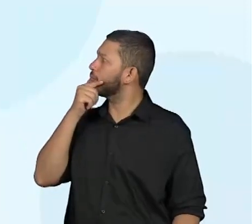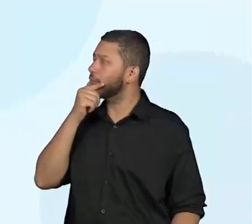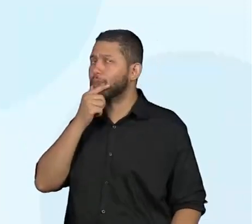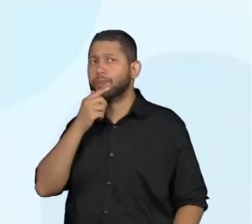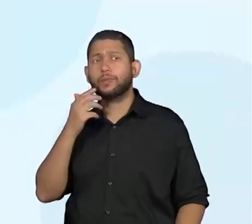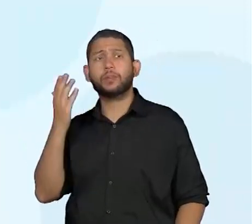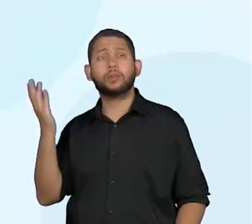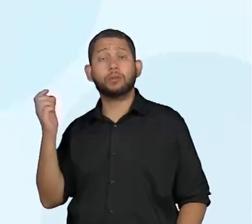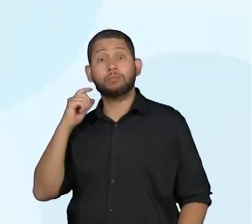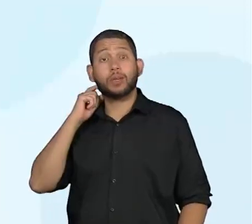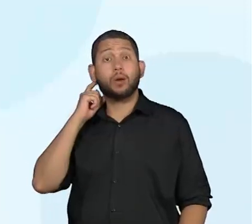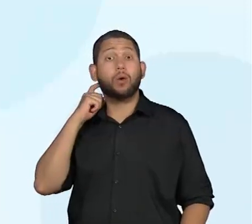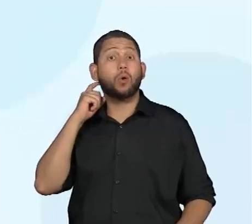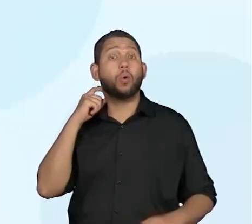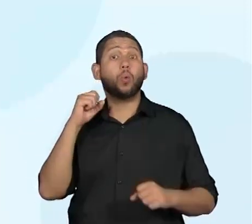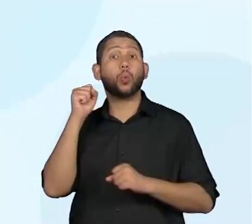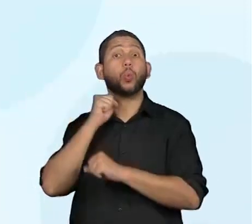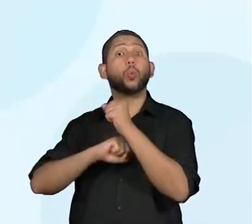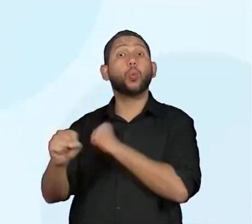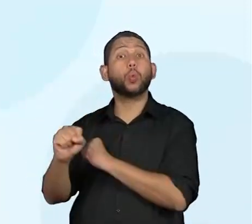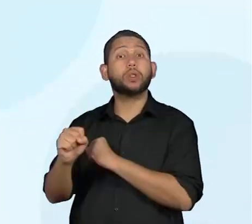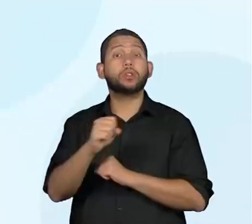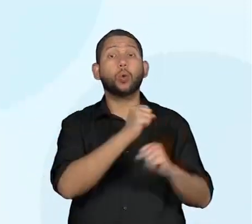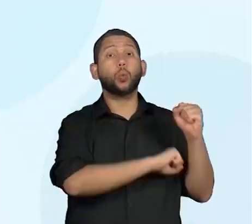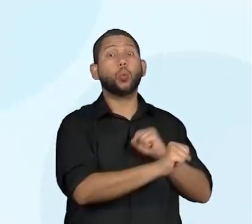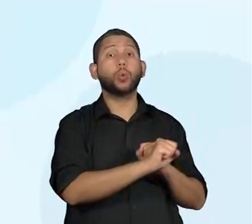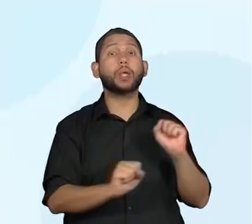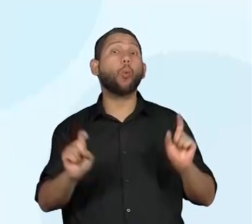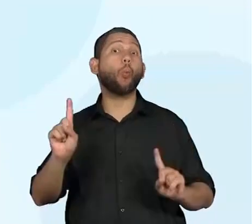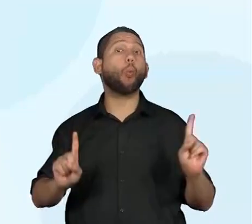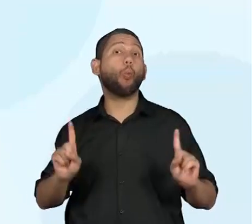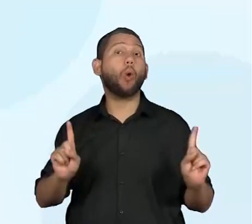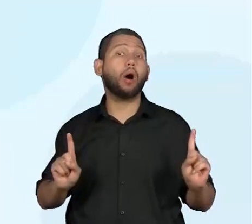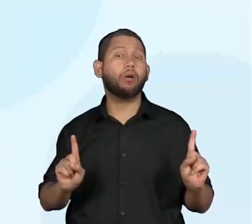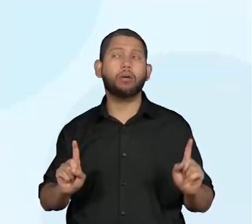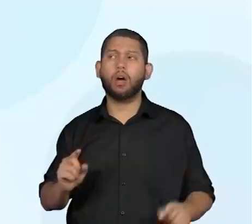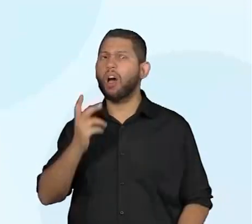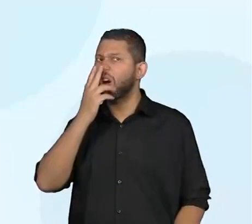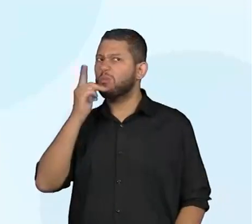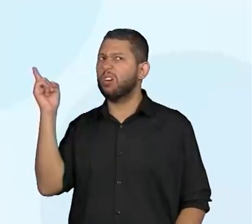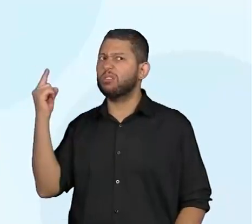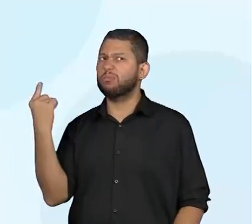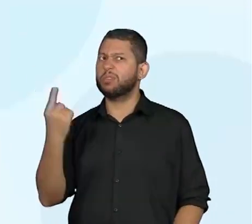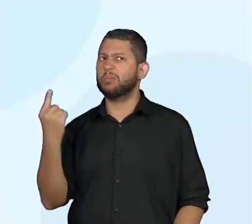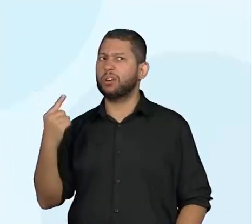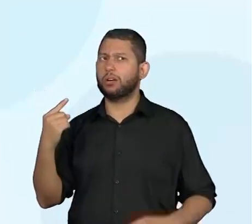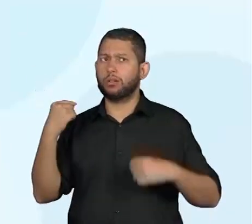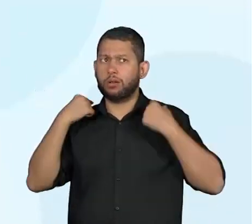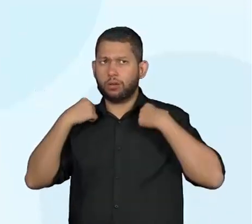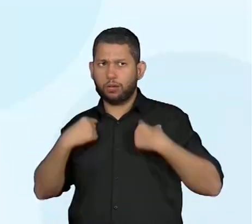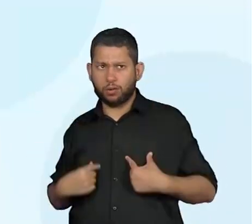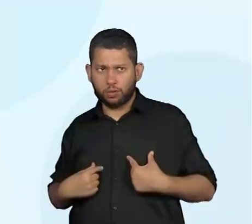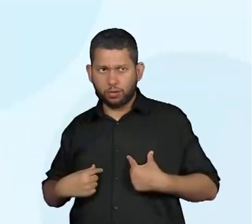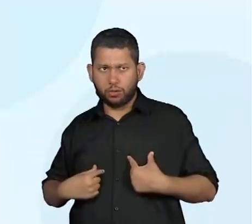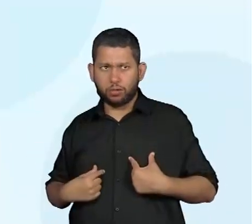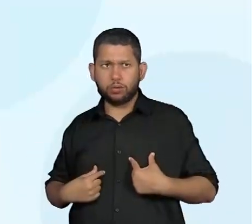Qual desses é luta? O primeiro. O primeiro? Porque tem equipamento, dá para ver que tem